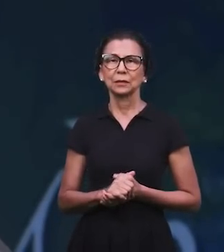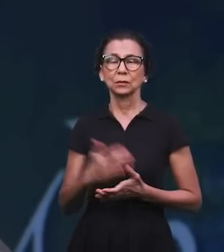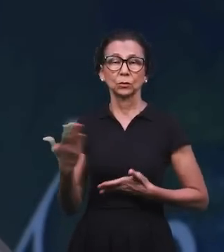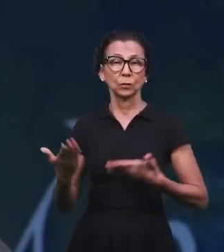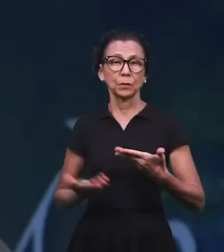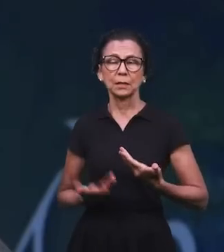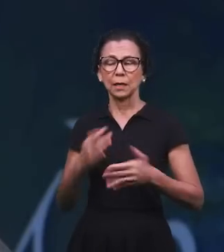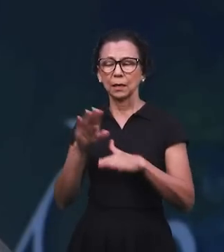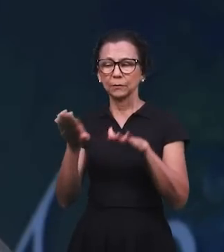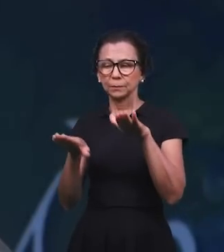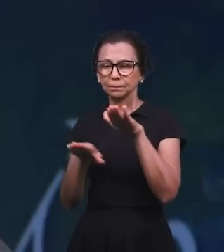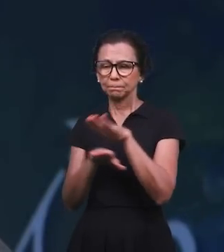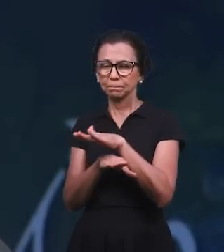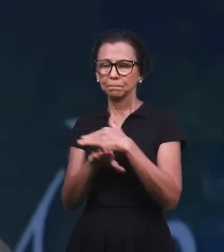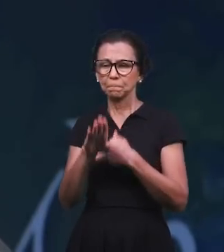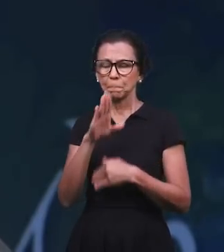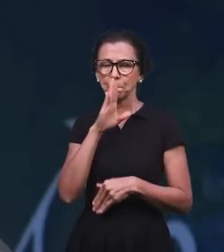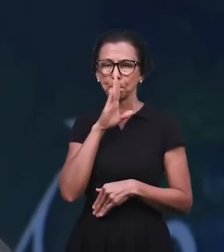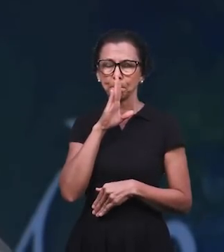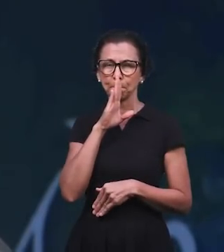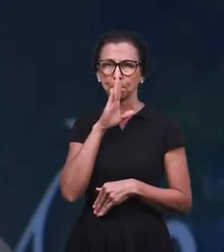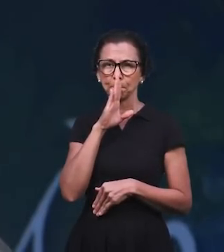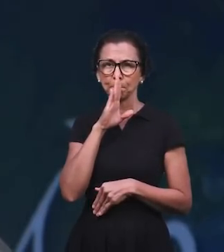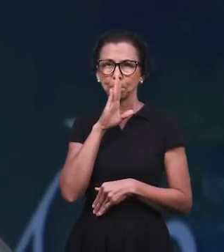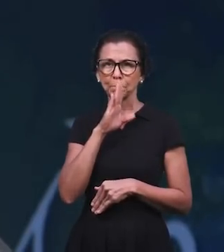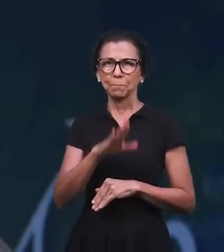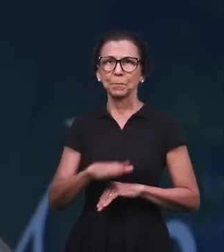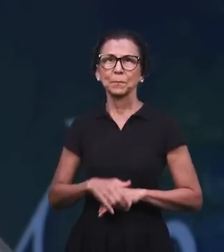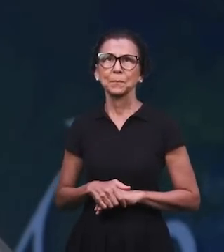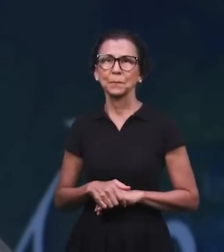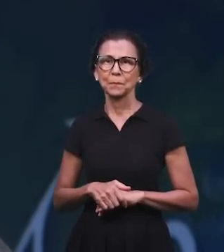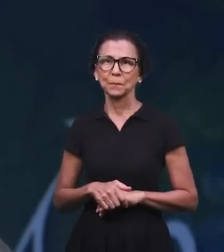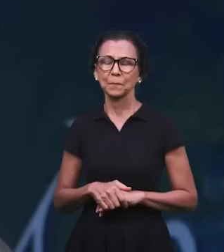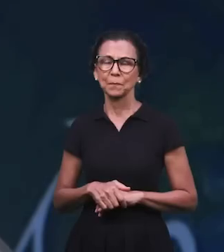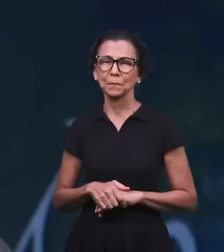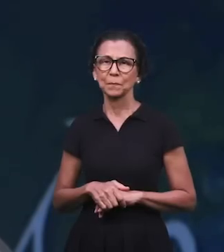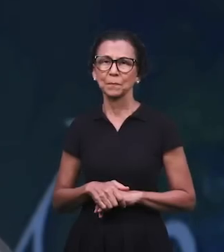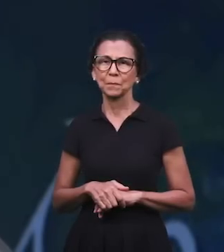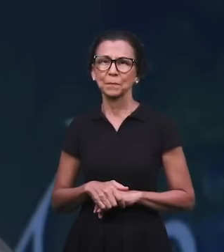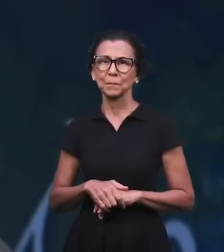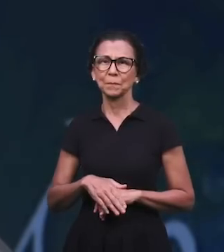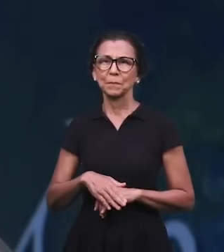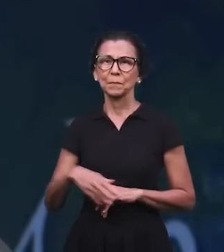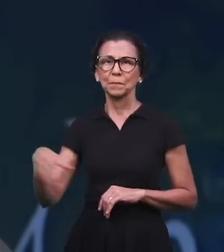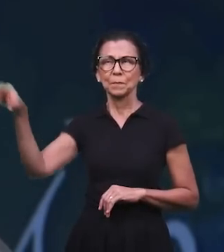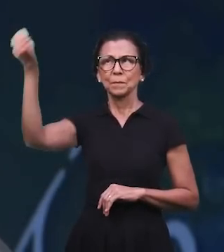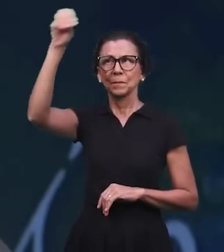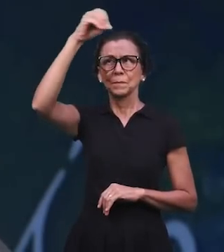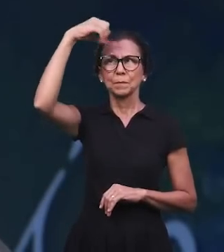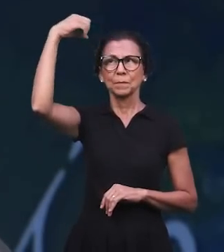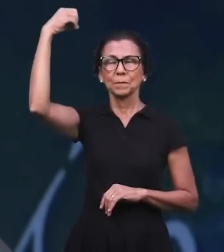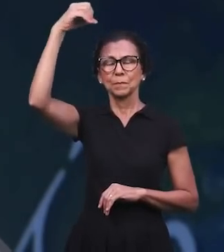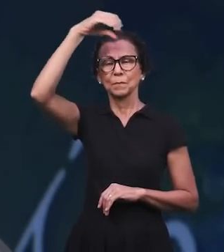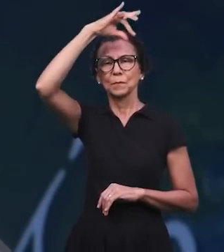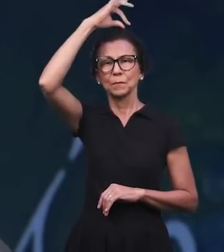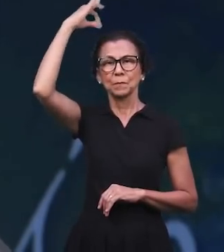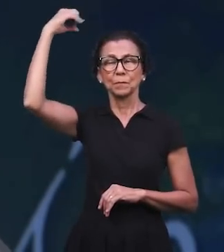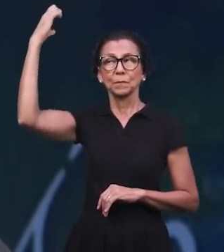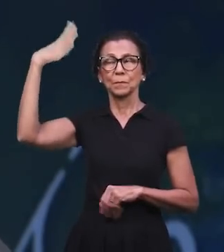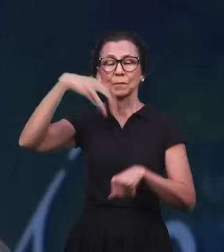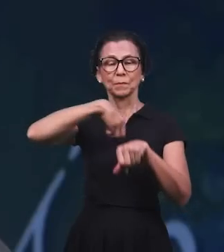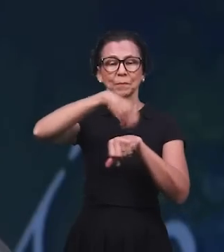servos, em silêncio, só repassando aquilo que o Espírito Santo fala conosco. Como diz o livro de Apocalipse, né? O Espírito